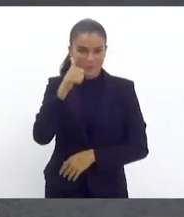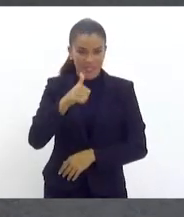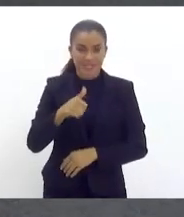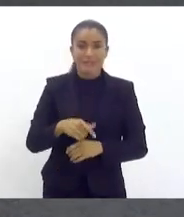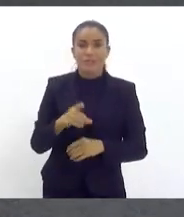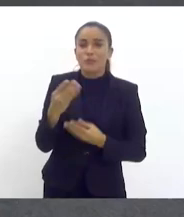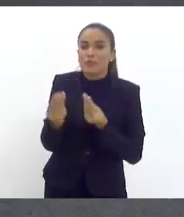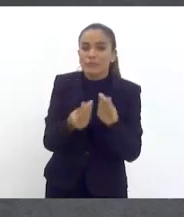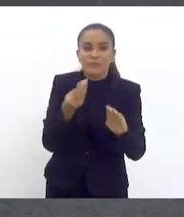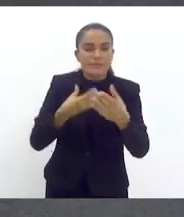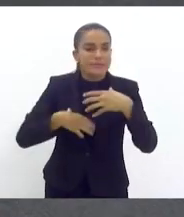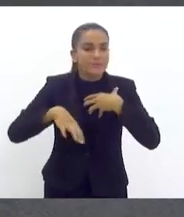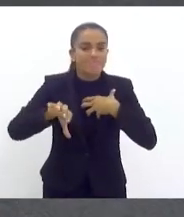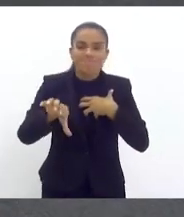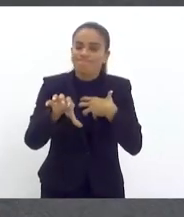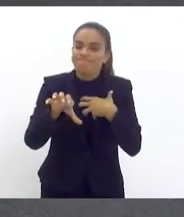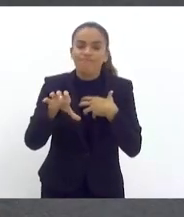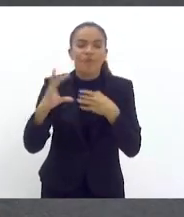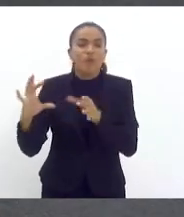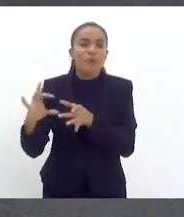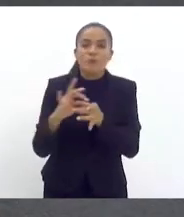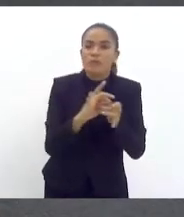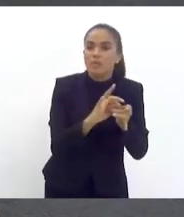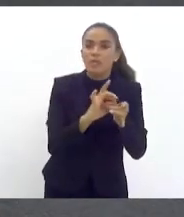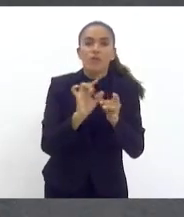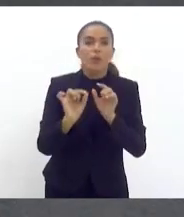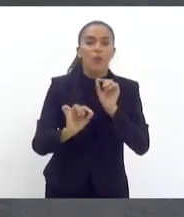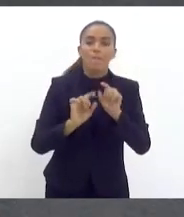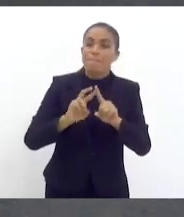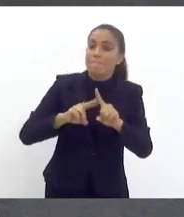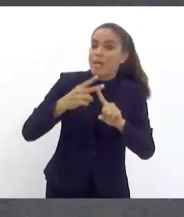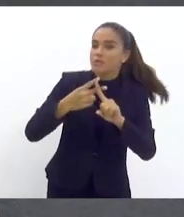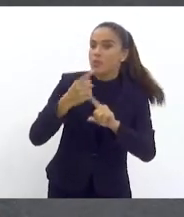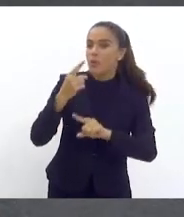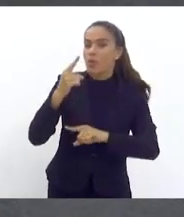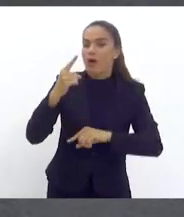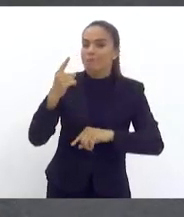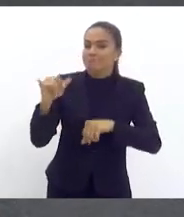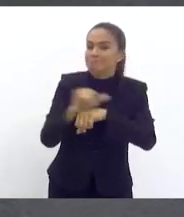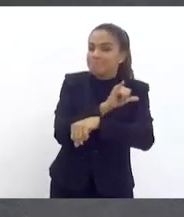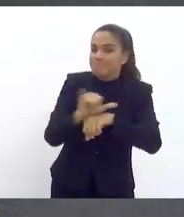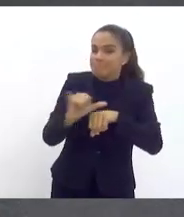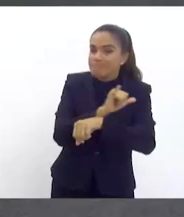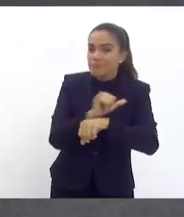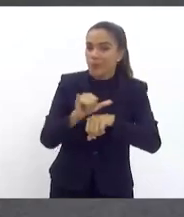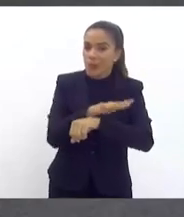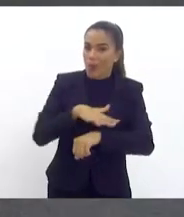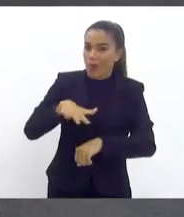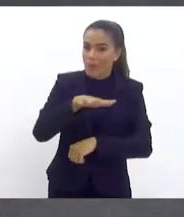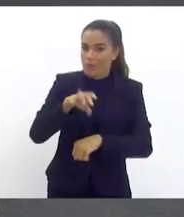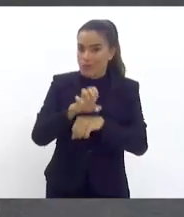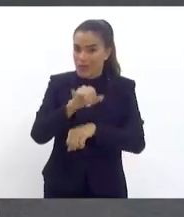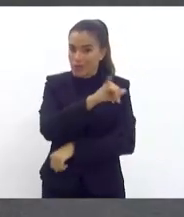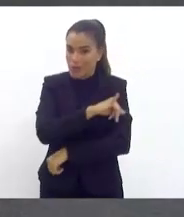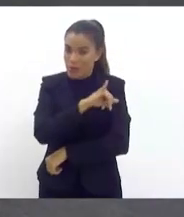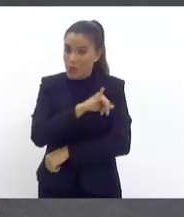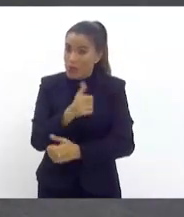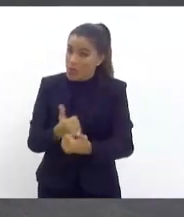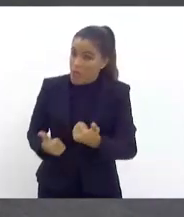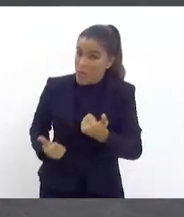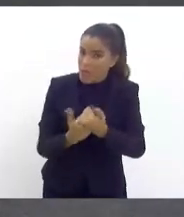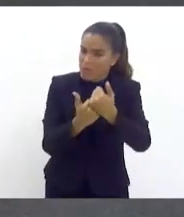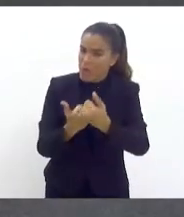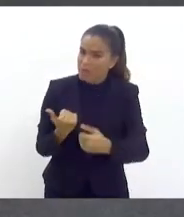Sua sensibilidade vai no sentido de estabelecer mais um equipamento no âmbito do Estado do Rio de Janeiro que ampare e